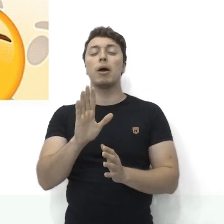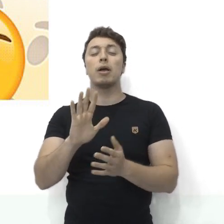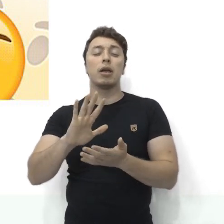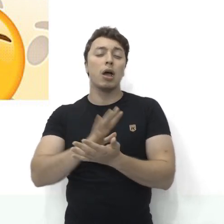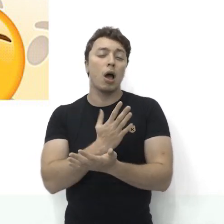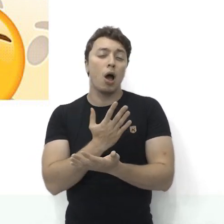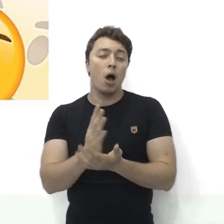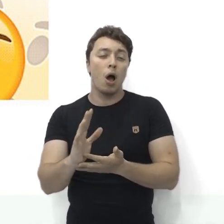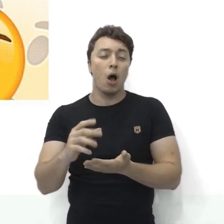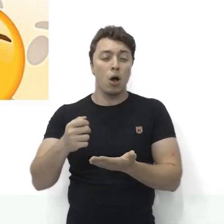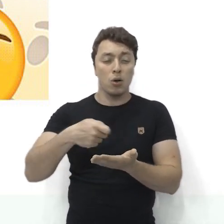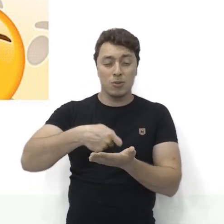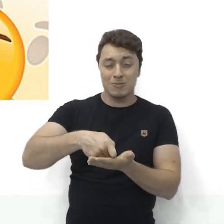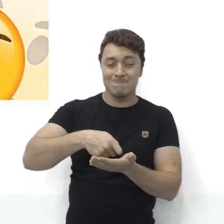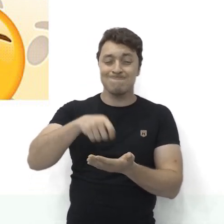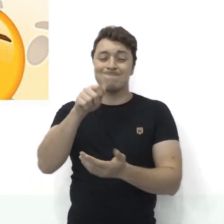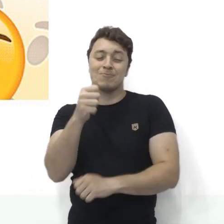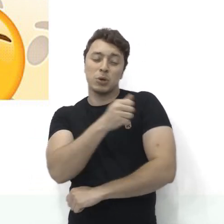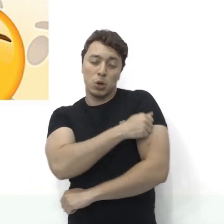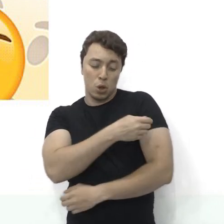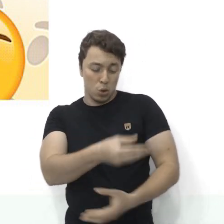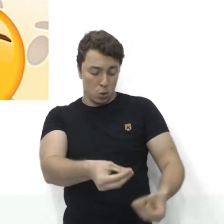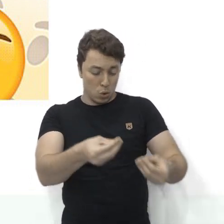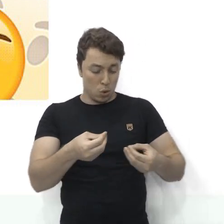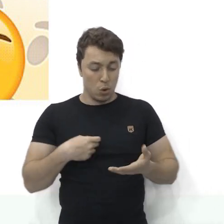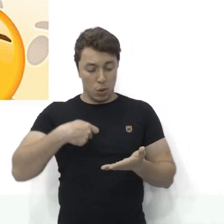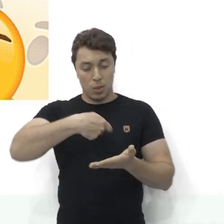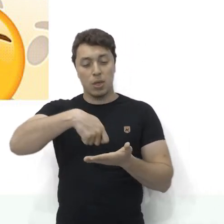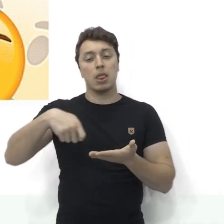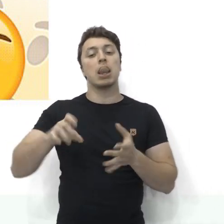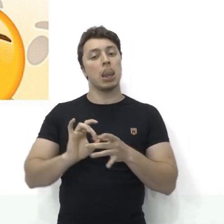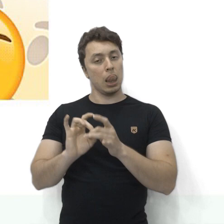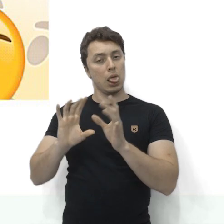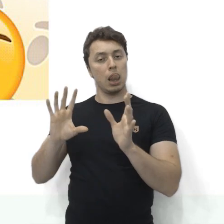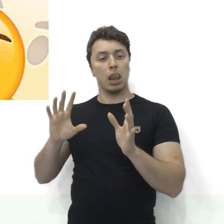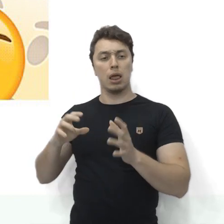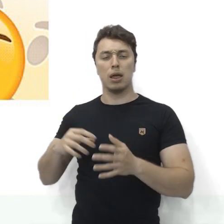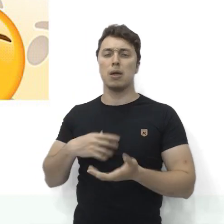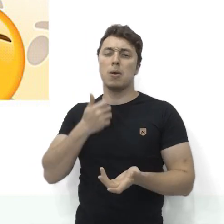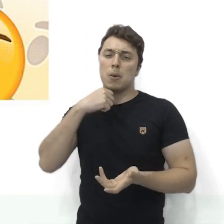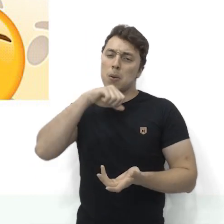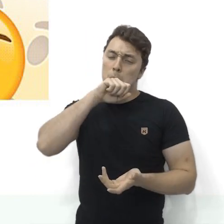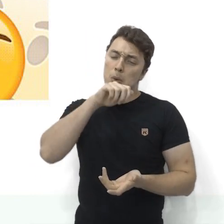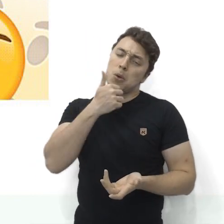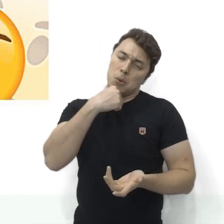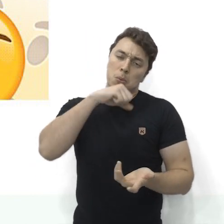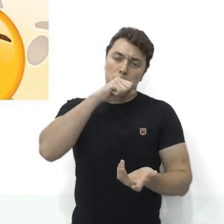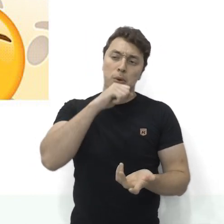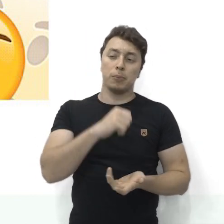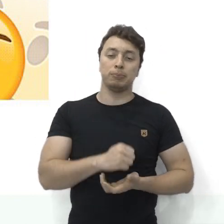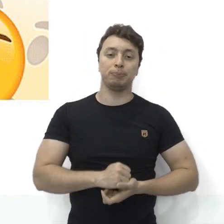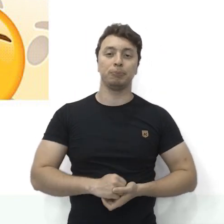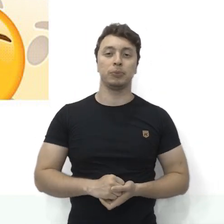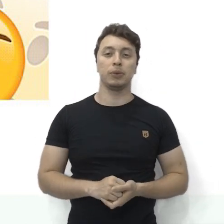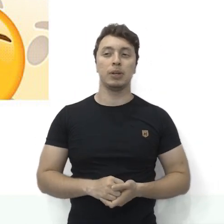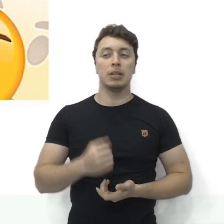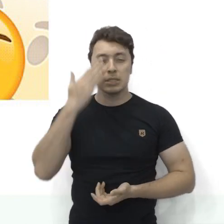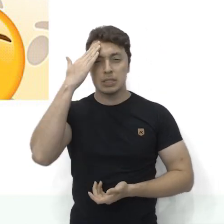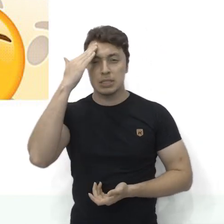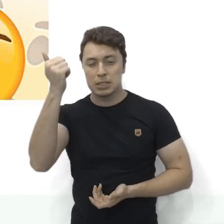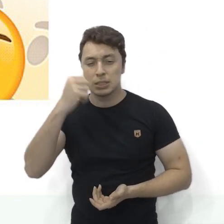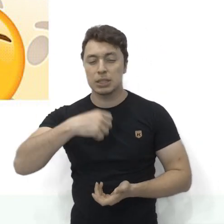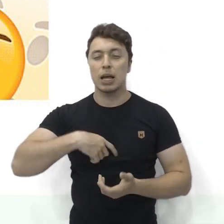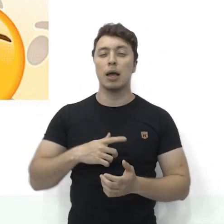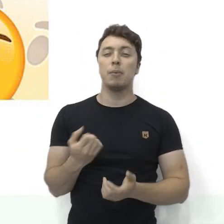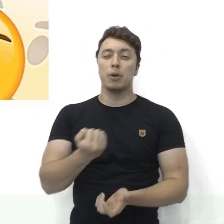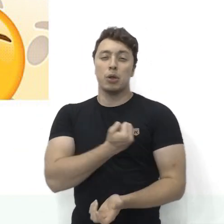a autorização assinada. Vamos lá. Sabendo que 1 inteiro, neste caso, é o número de